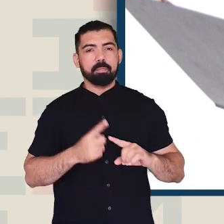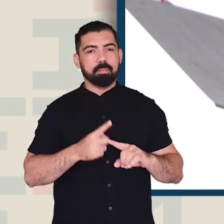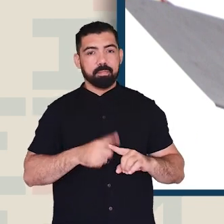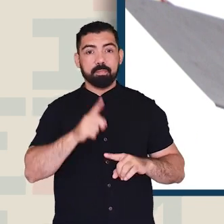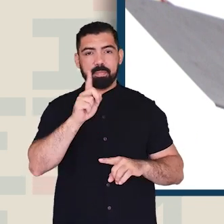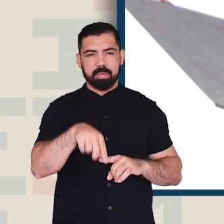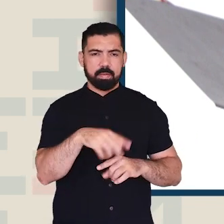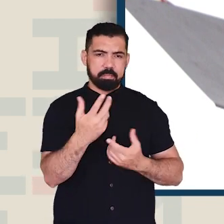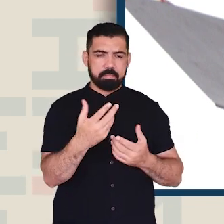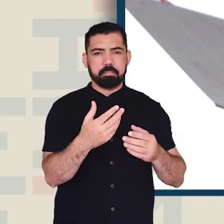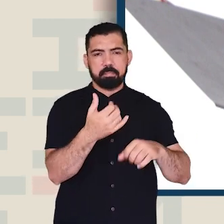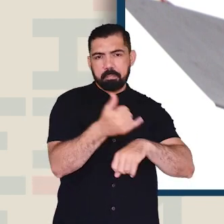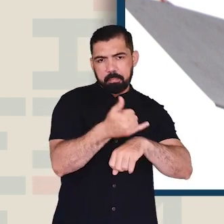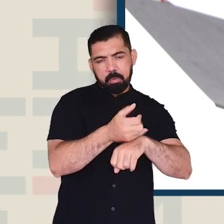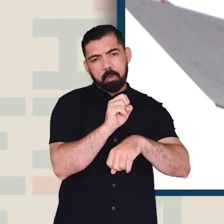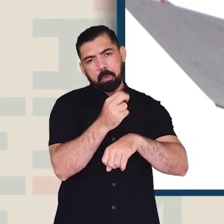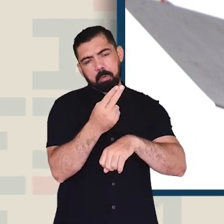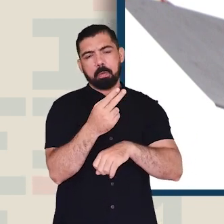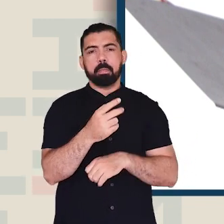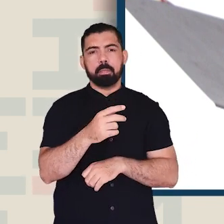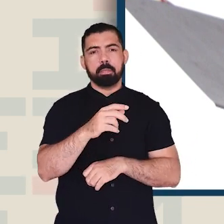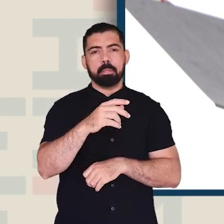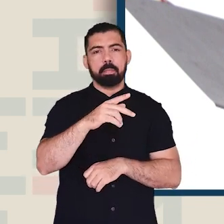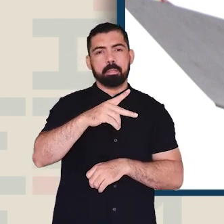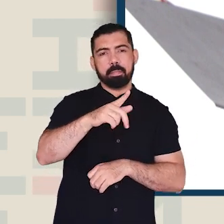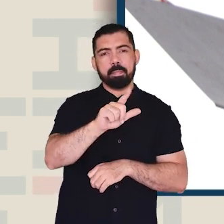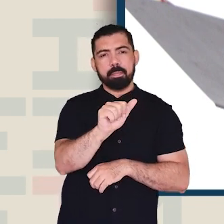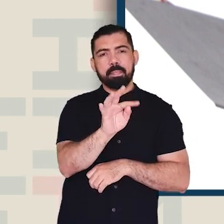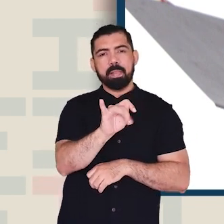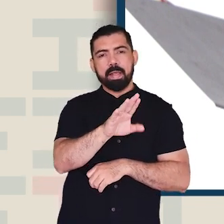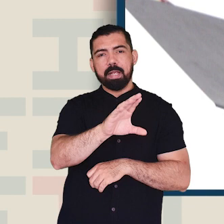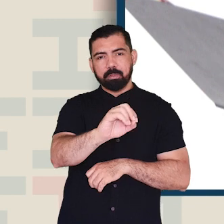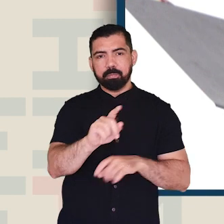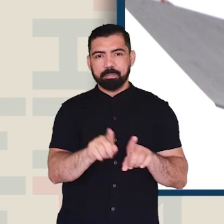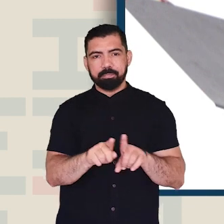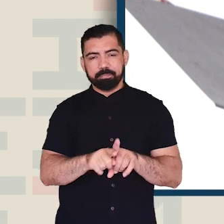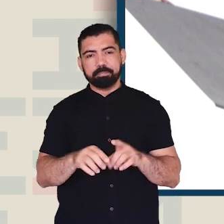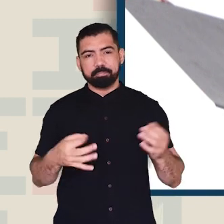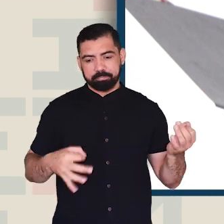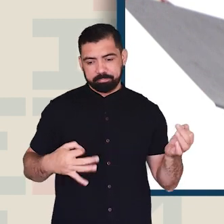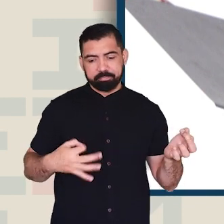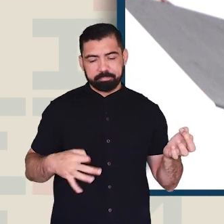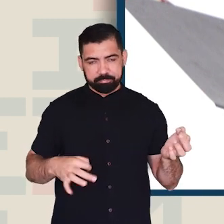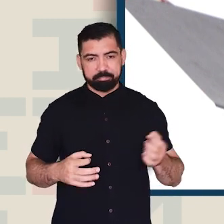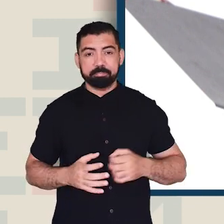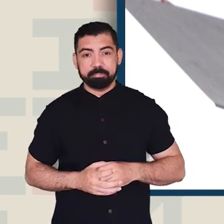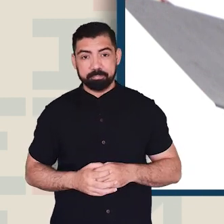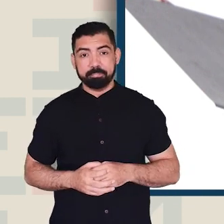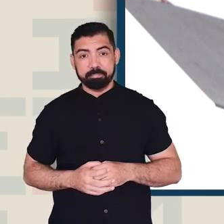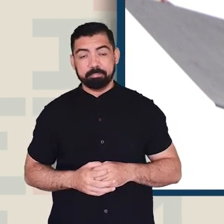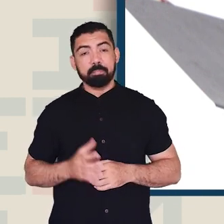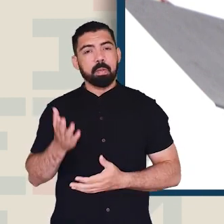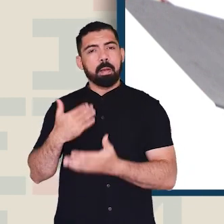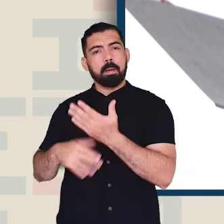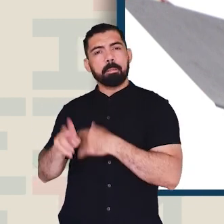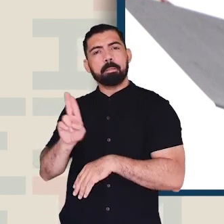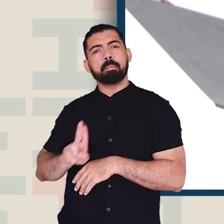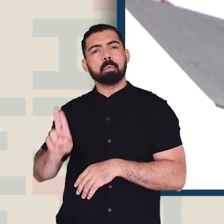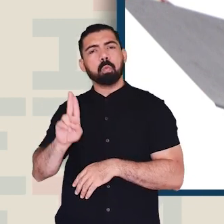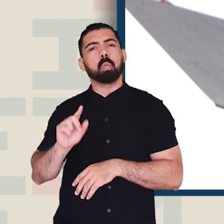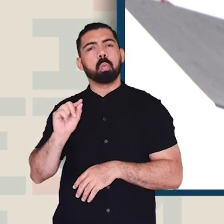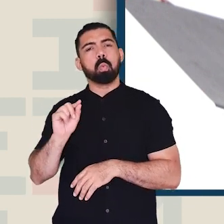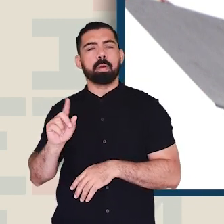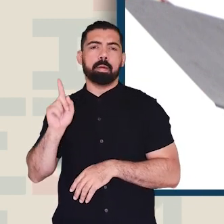plástico ou metal, vem do banjo, né? O banjo usava uns mais de metal, antigamente era feito de unha de